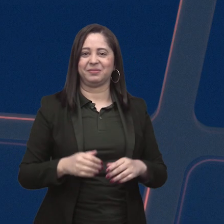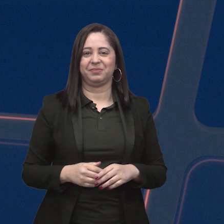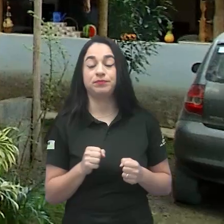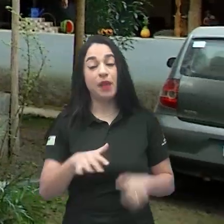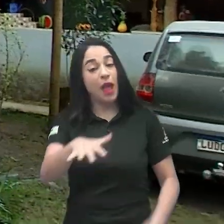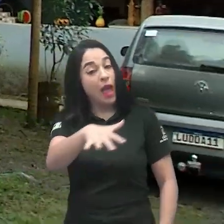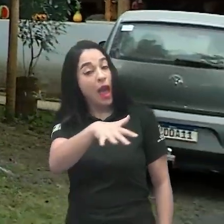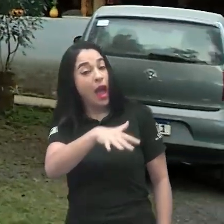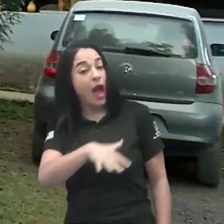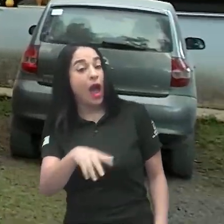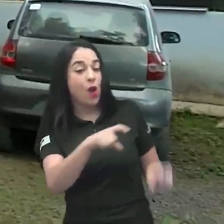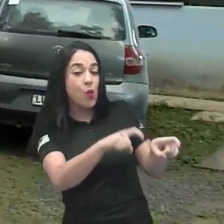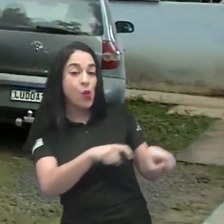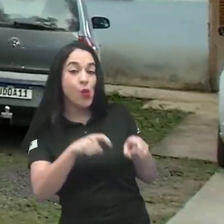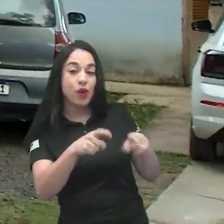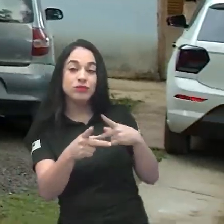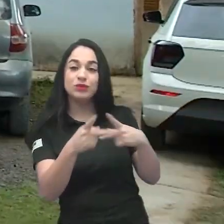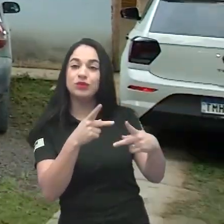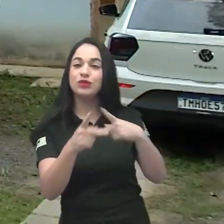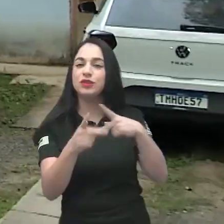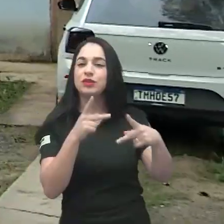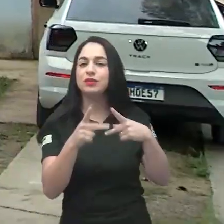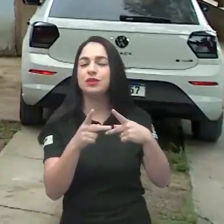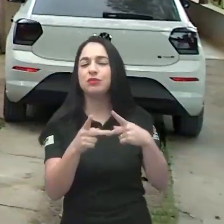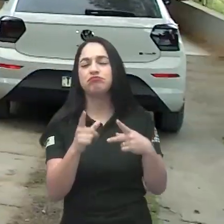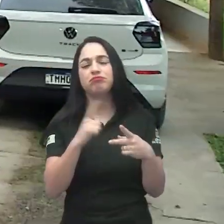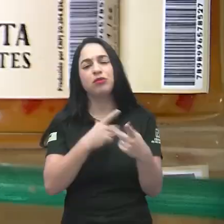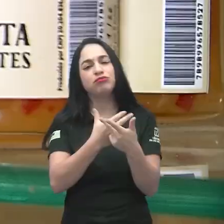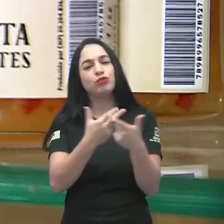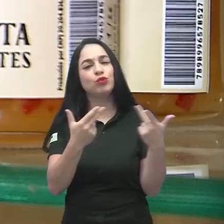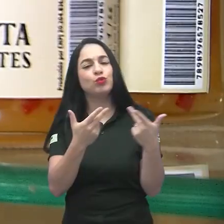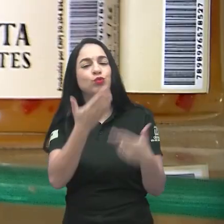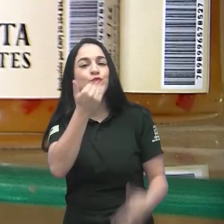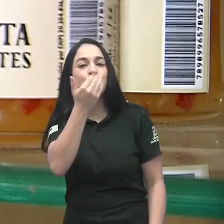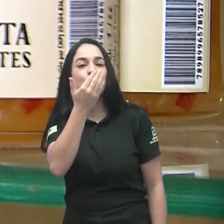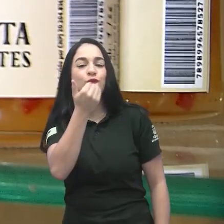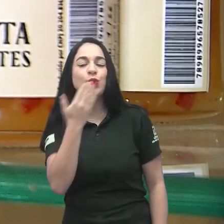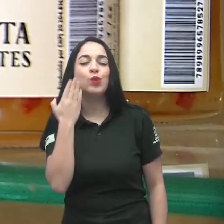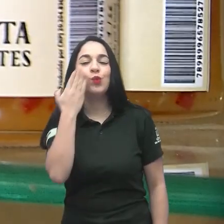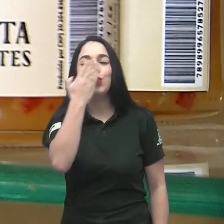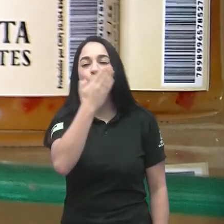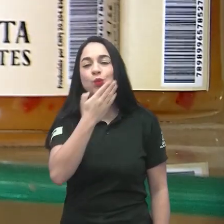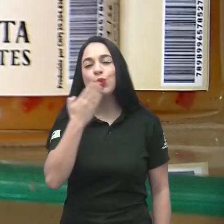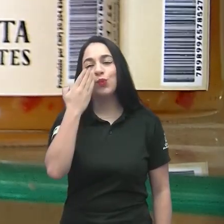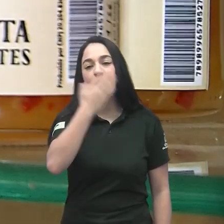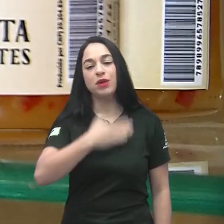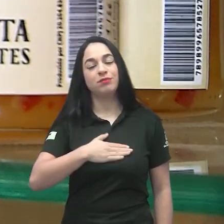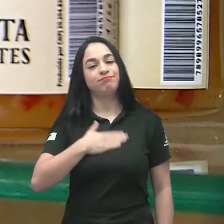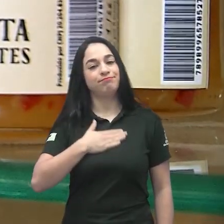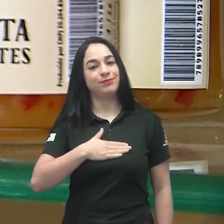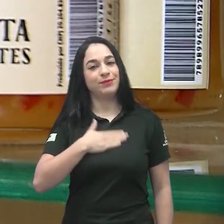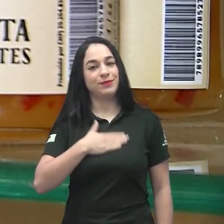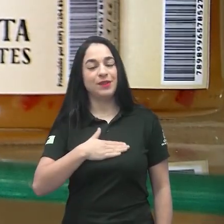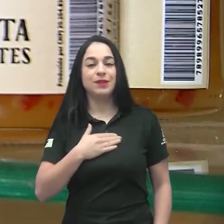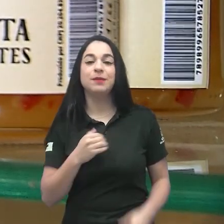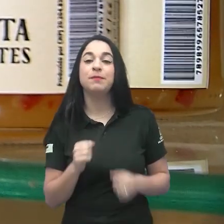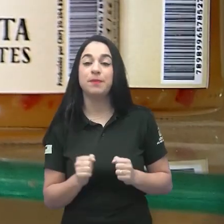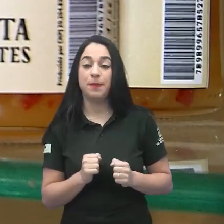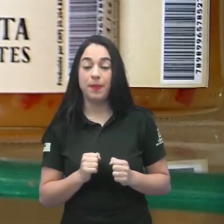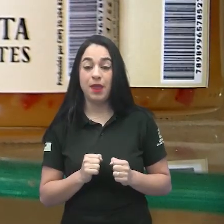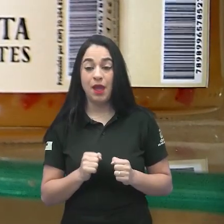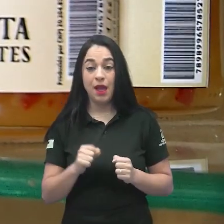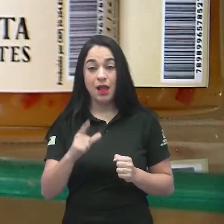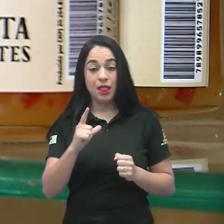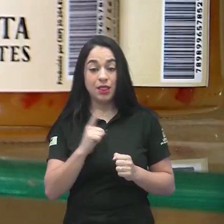papel. Área rural de São José dos Campos. O sabor da roça mora logo adiante e mistura